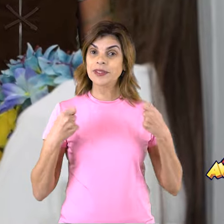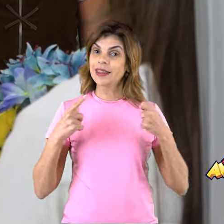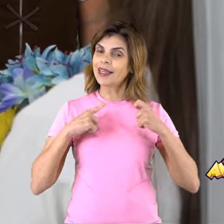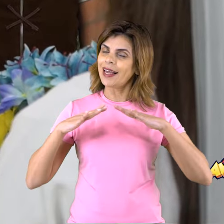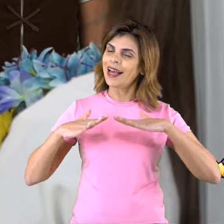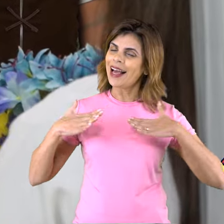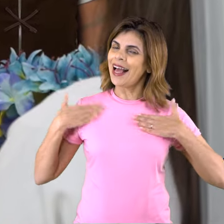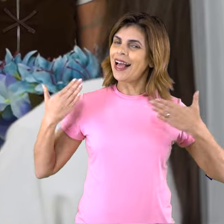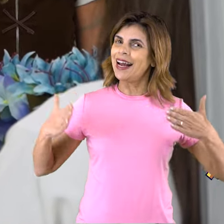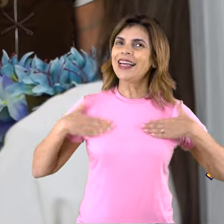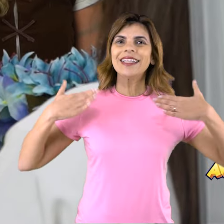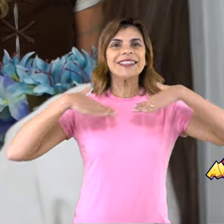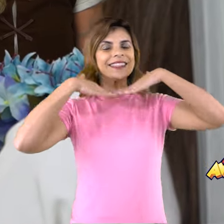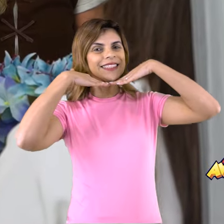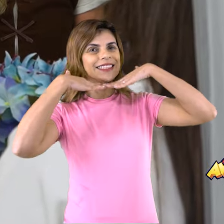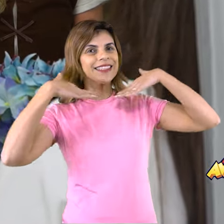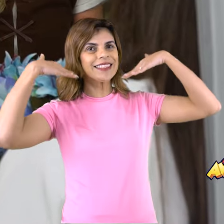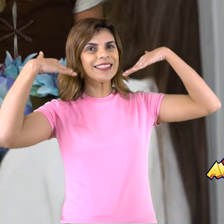alegria